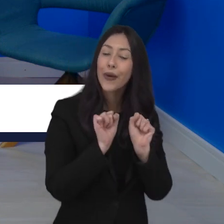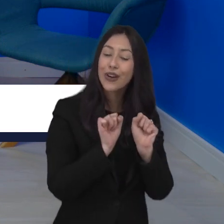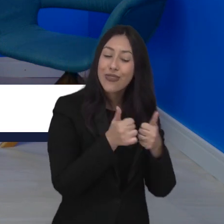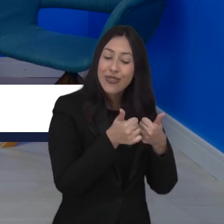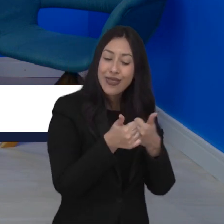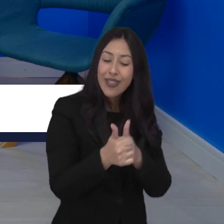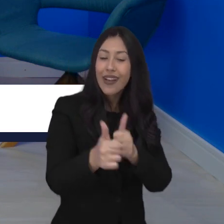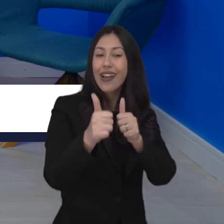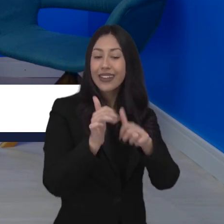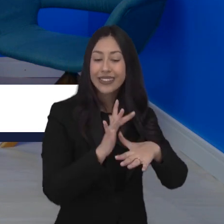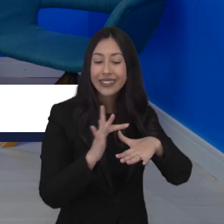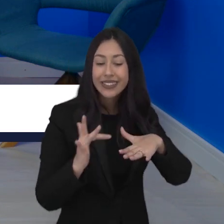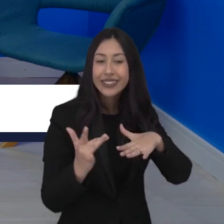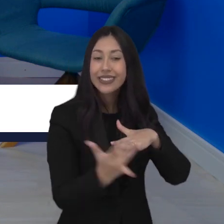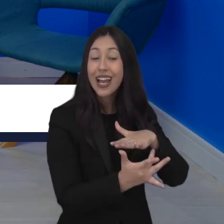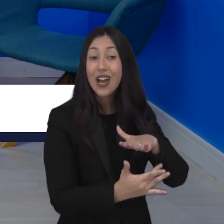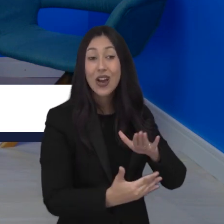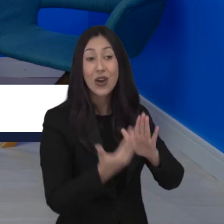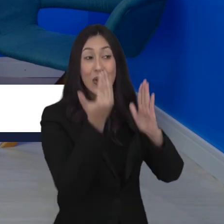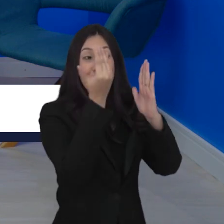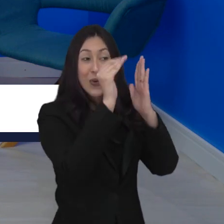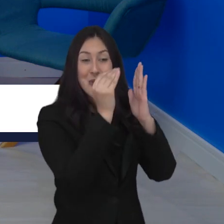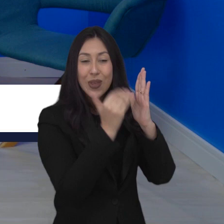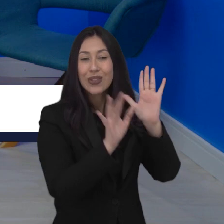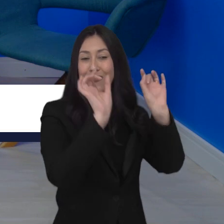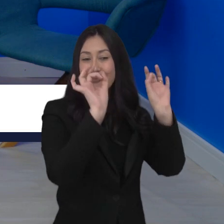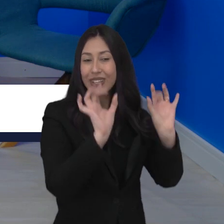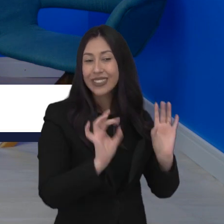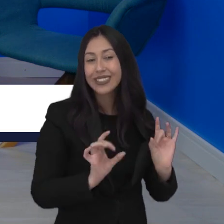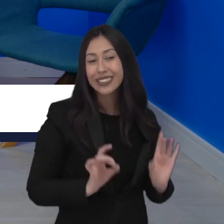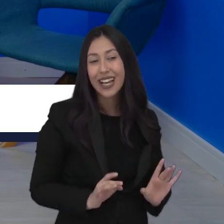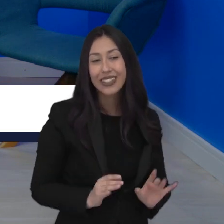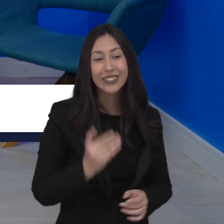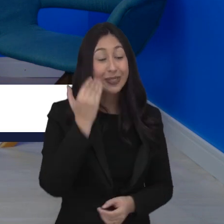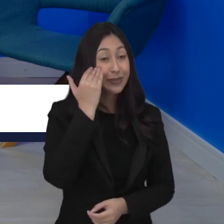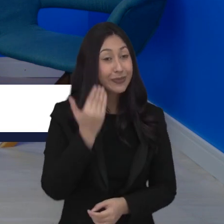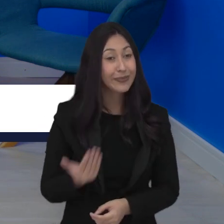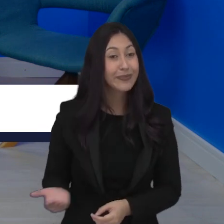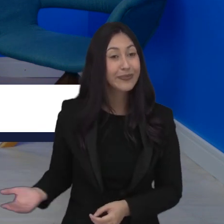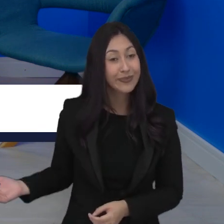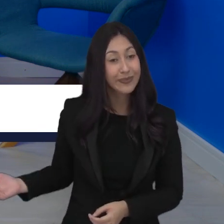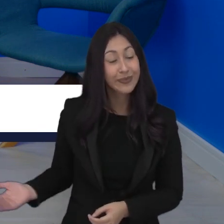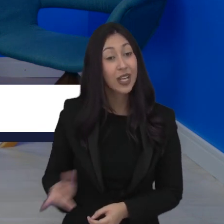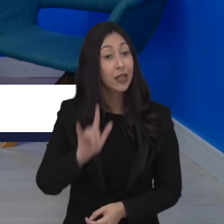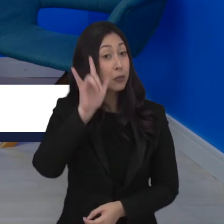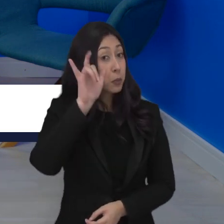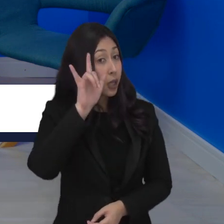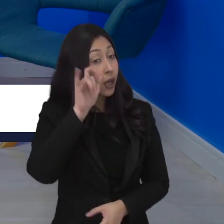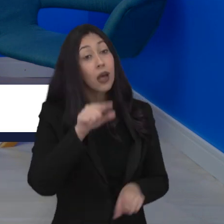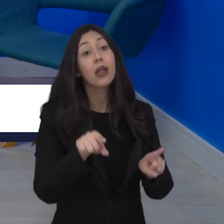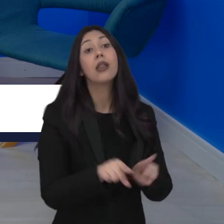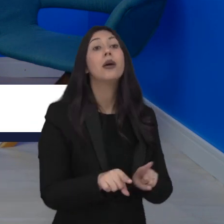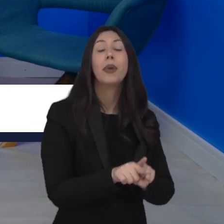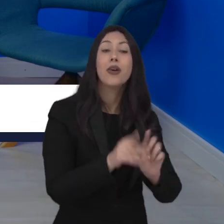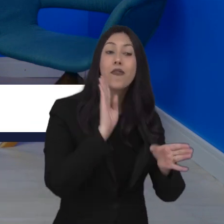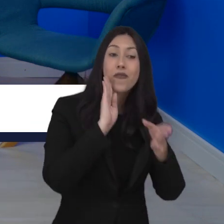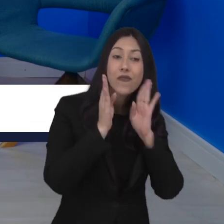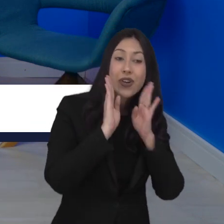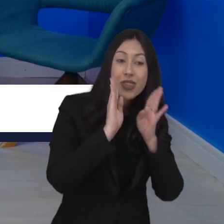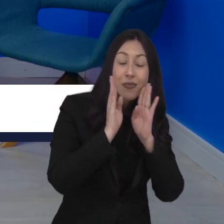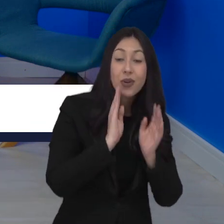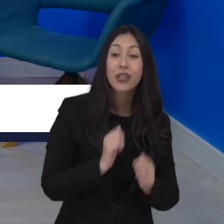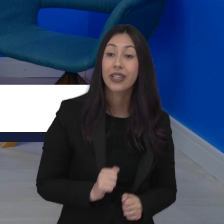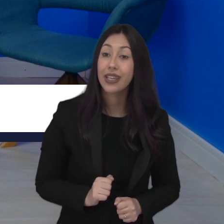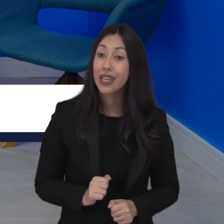Também pode nos acompanhar pelas redes sociais, lá tem conteúdos especiais. @TV Câmara SJC vale tanto para o Instagram quanto também